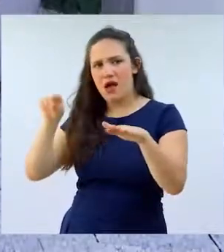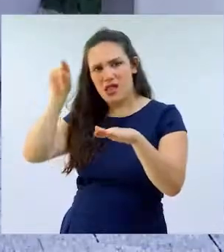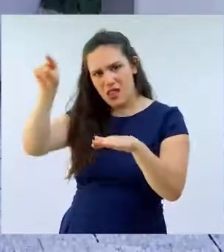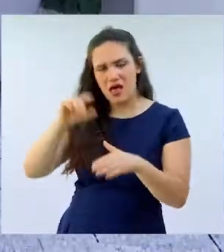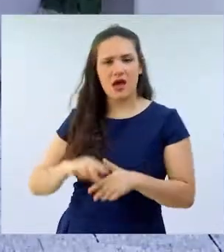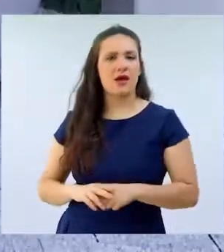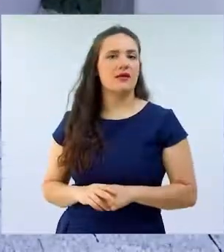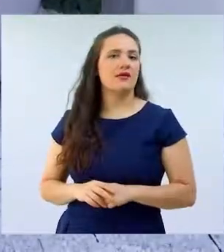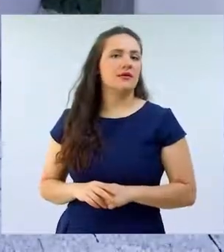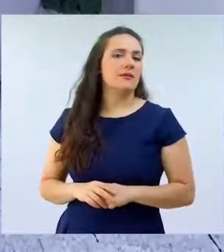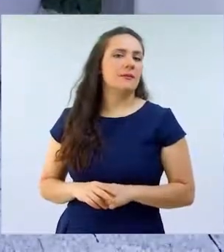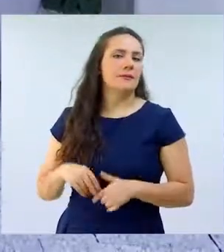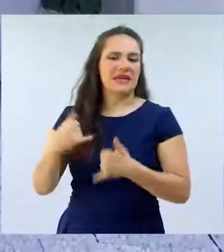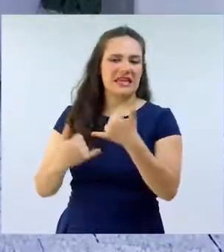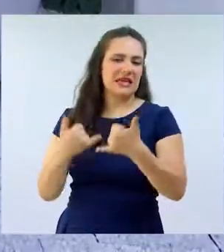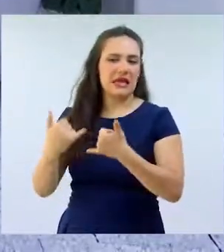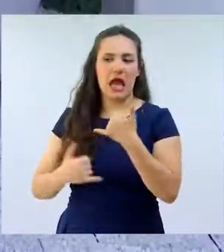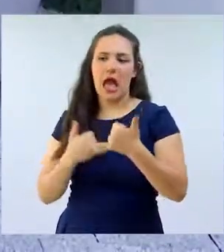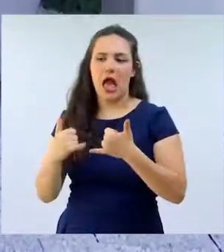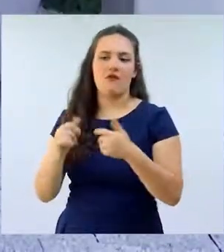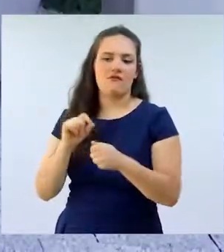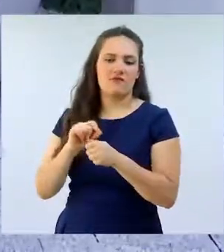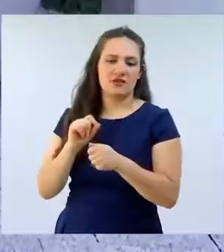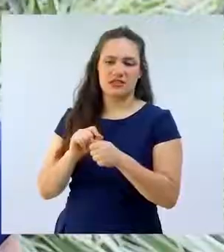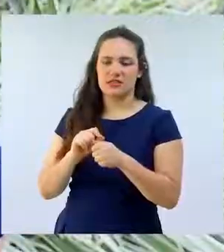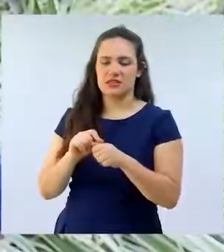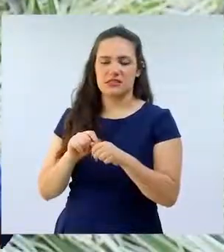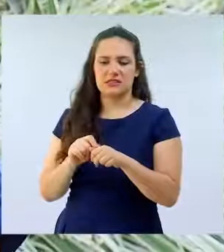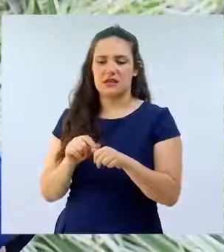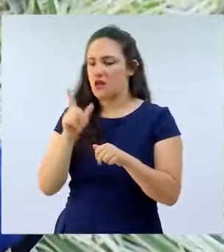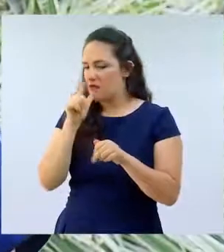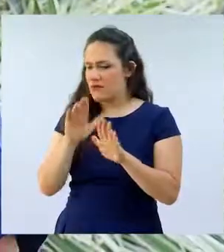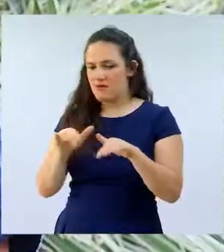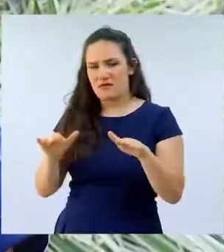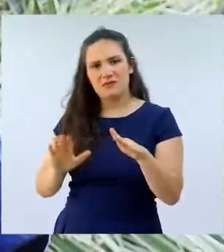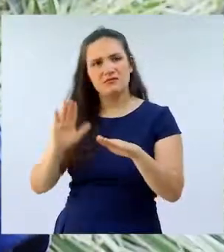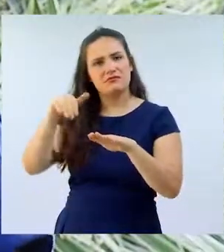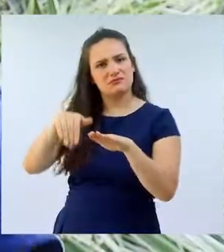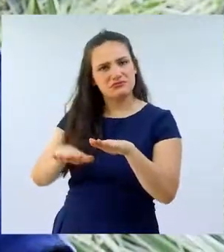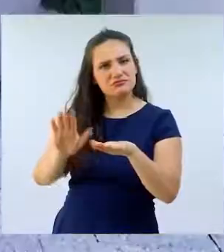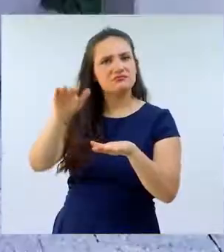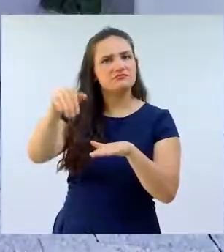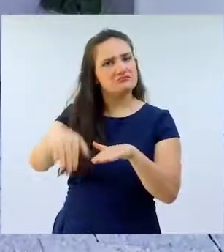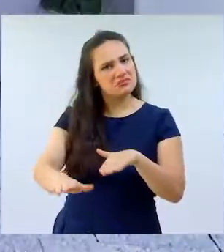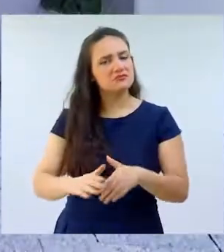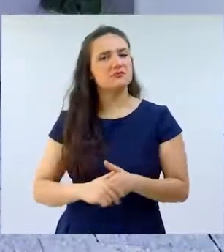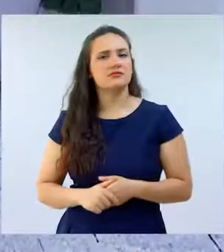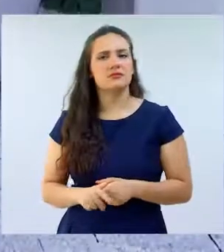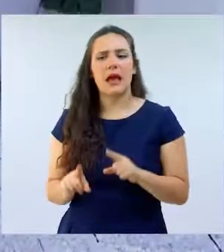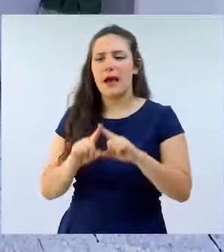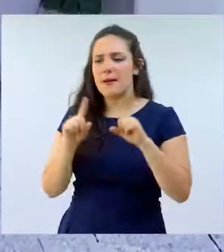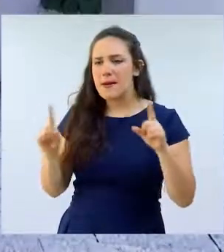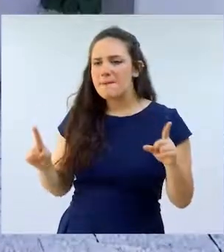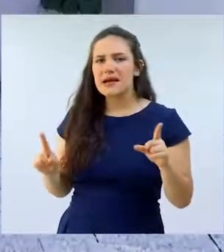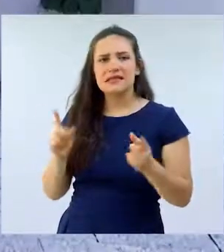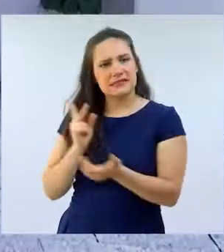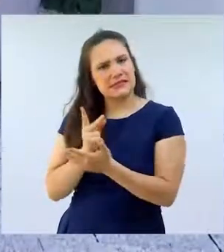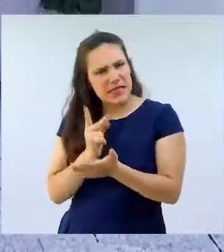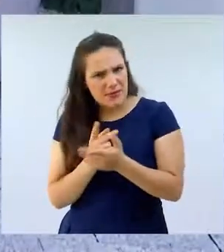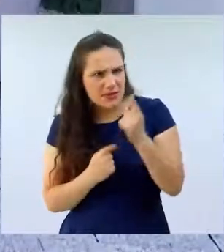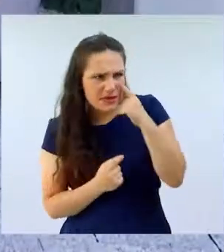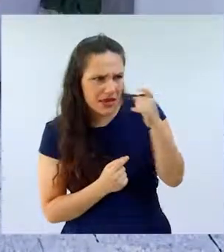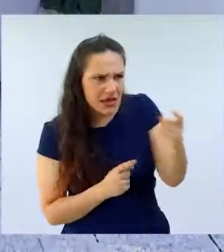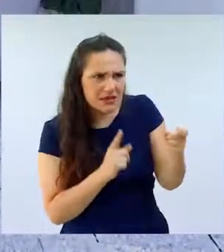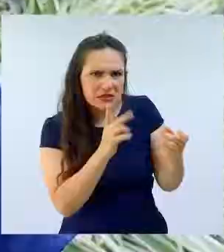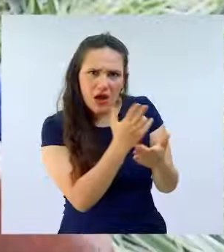fazer caça submarina, pegar onda. Então, todas essas coisas eu fiz, cara, quando era guri, graças a Deus. E ao mesmo tempo começou a desenvolver essa questão